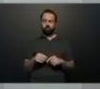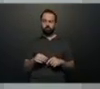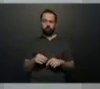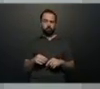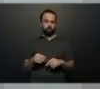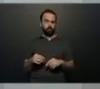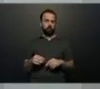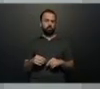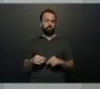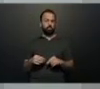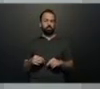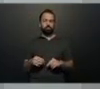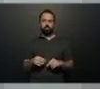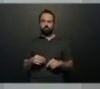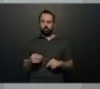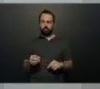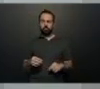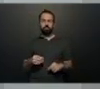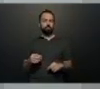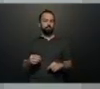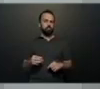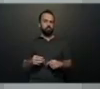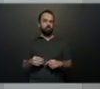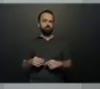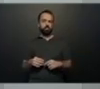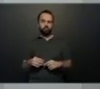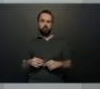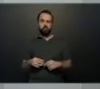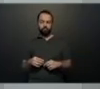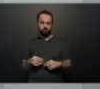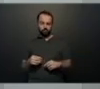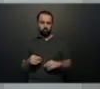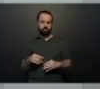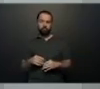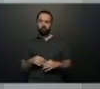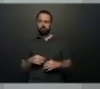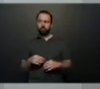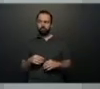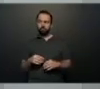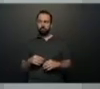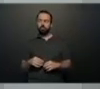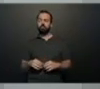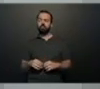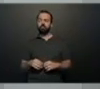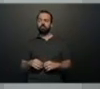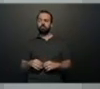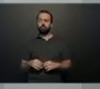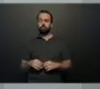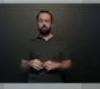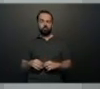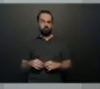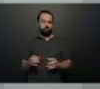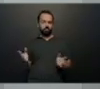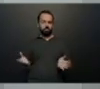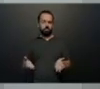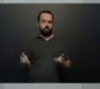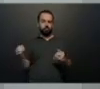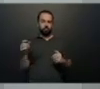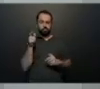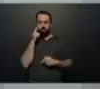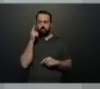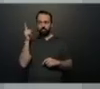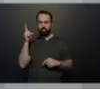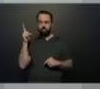evite que outras áreas comecem a ser utilizadas para um novo aterro sanitário. Aqui nós